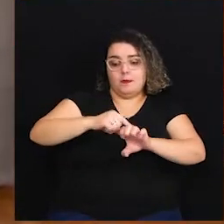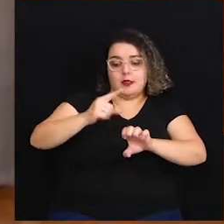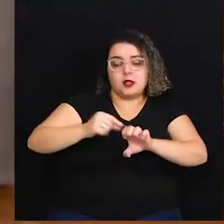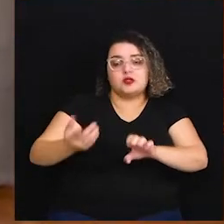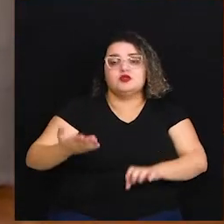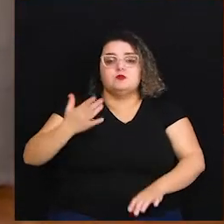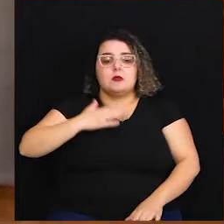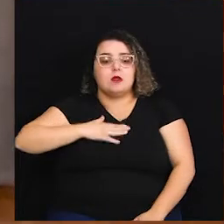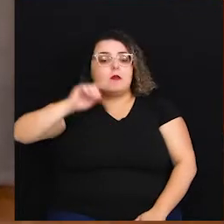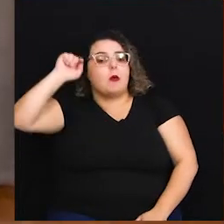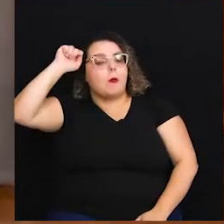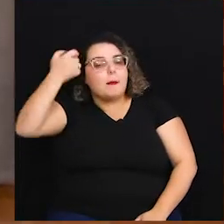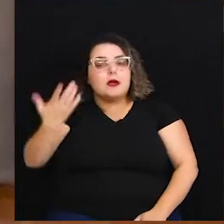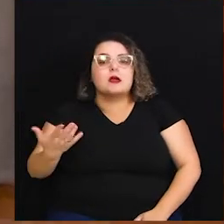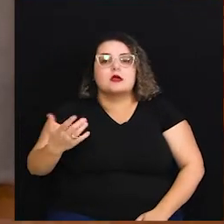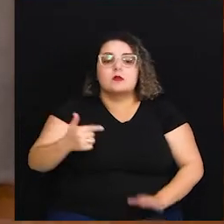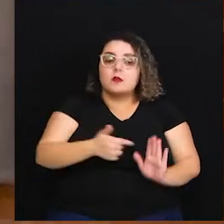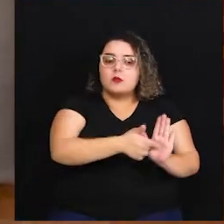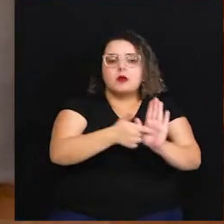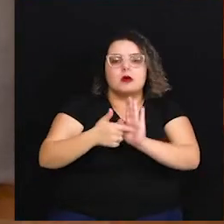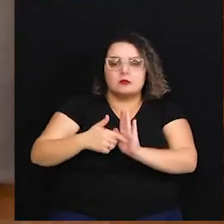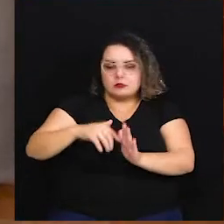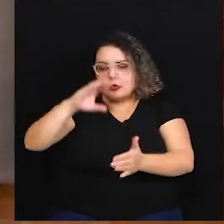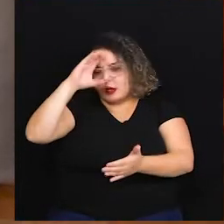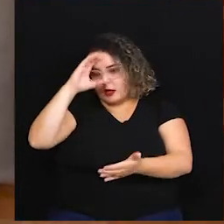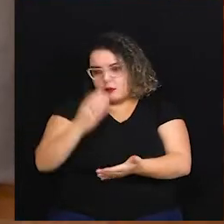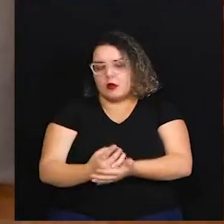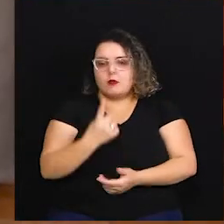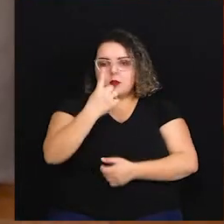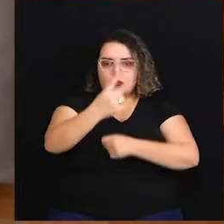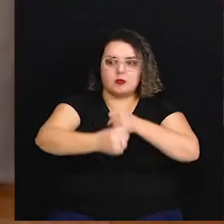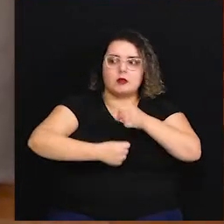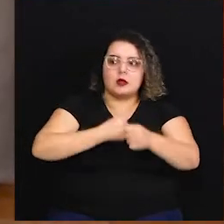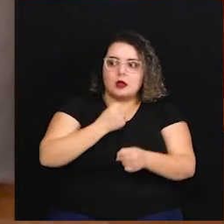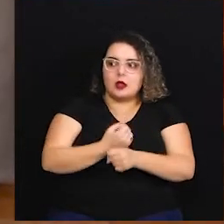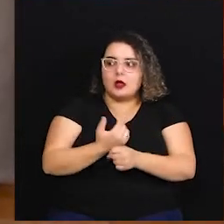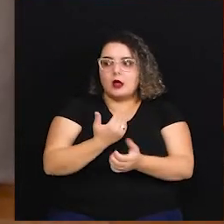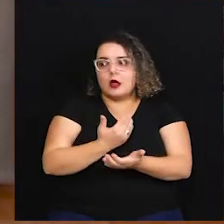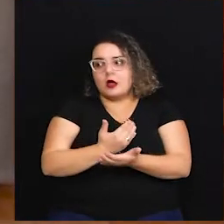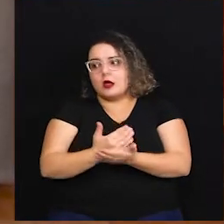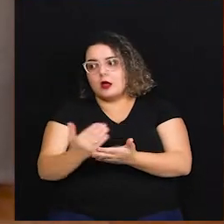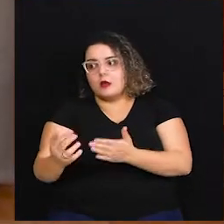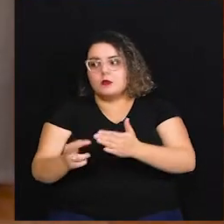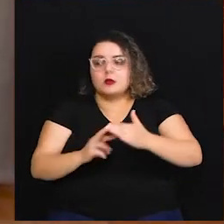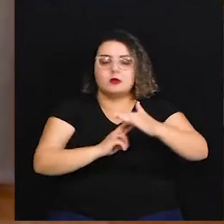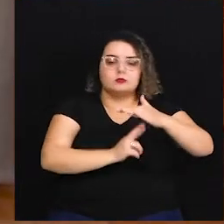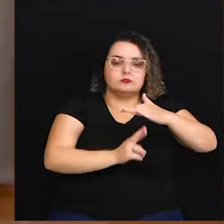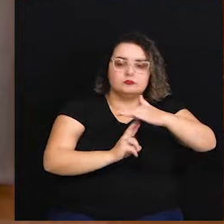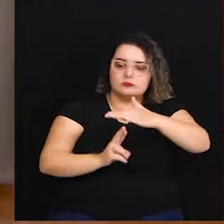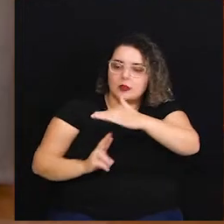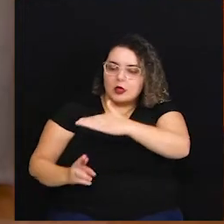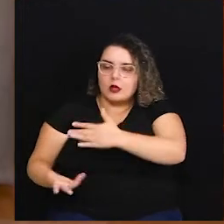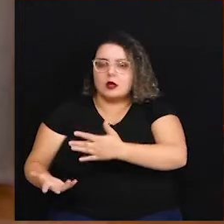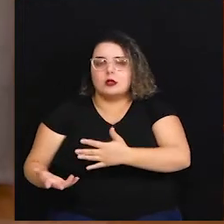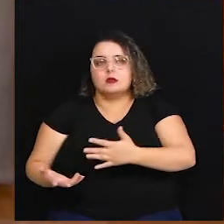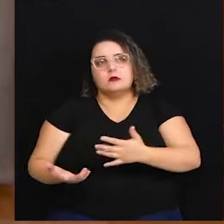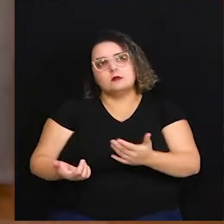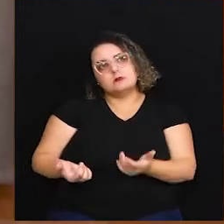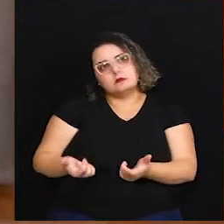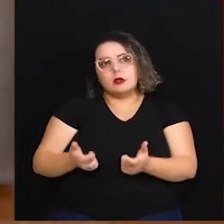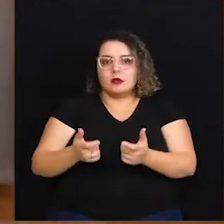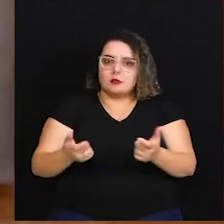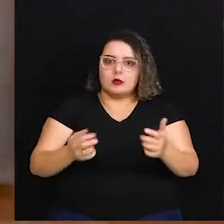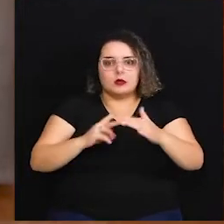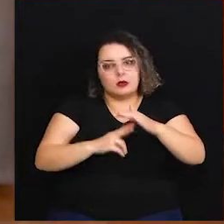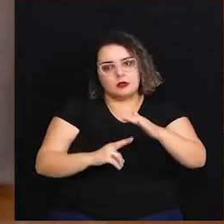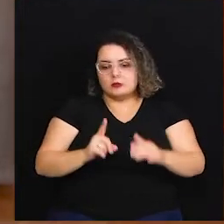meu trabalho e mostrando aquilo que eu acreditava. Fiquei ali por um ano, mas aí começou a aparecer as feiras e nem